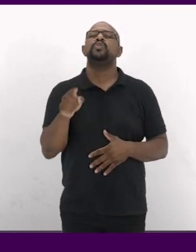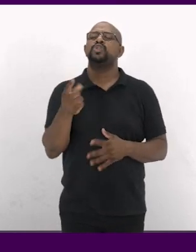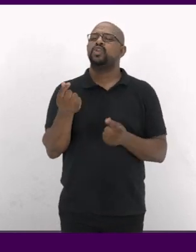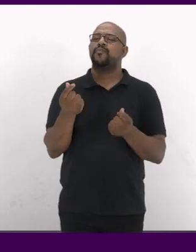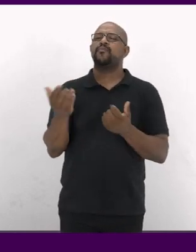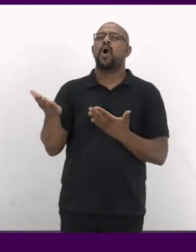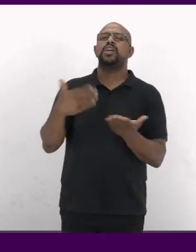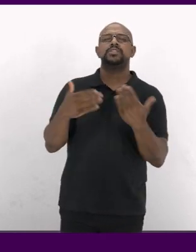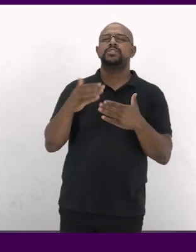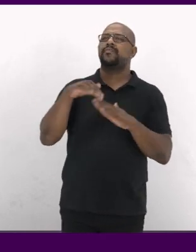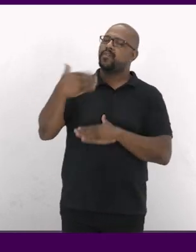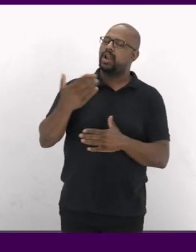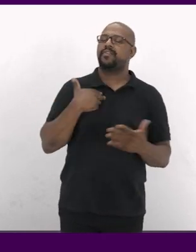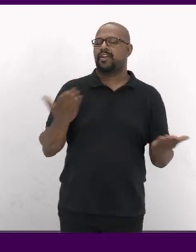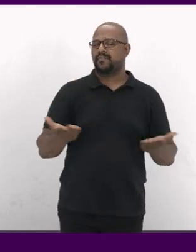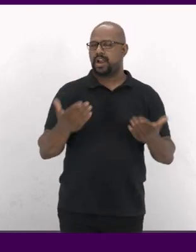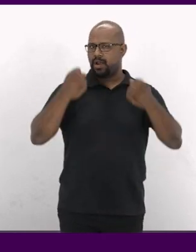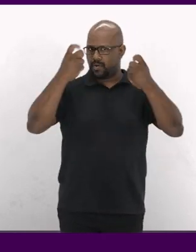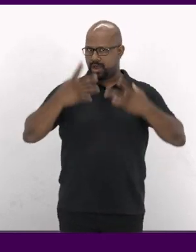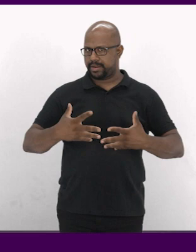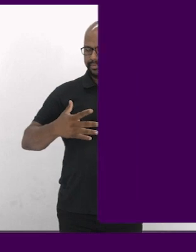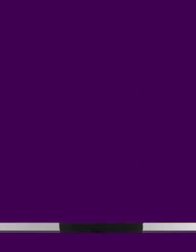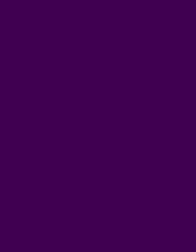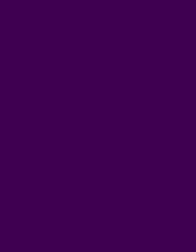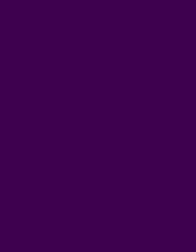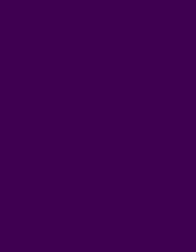dessas fontes externas que vamos começar a falar agora.